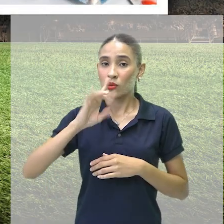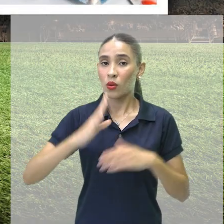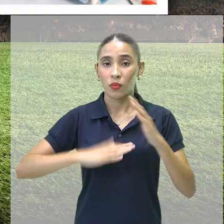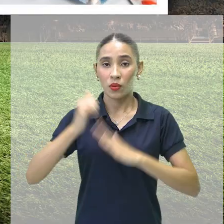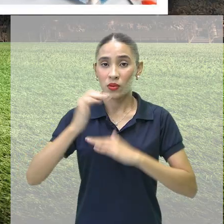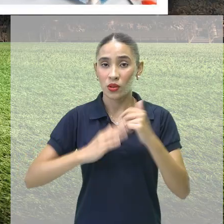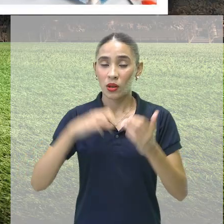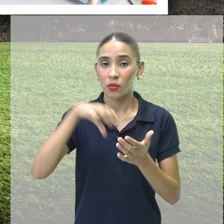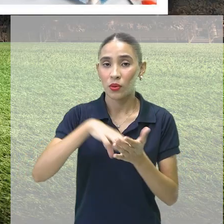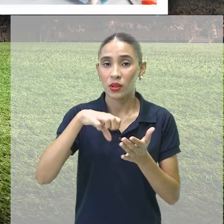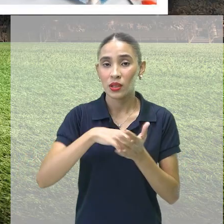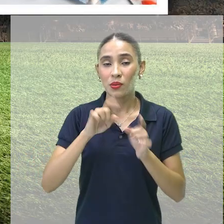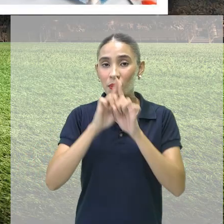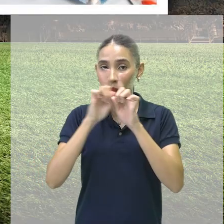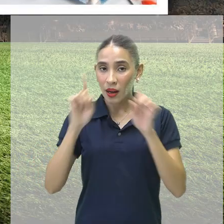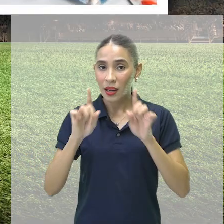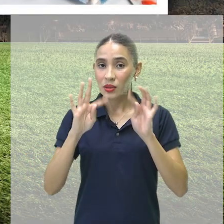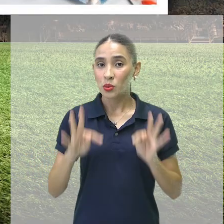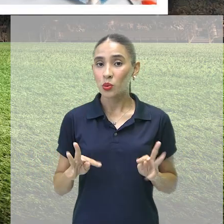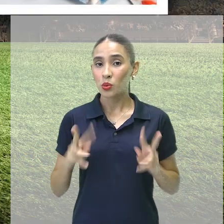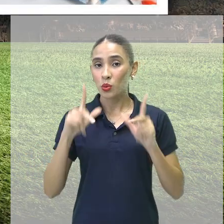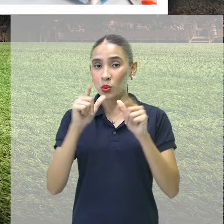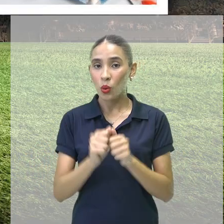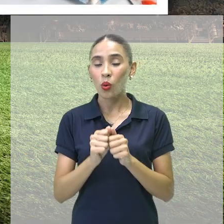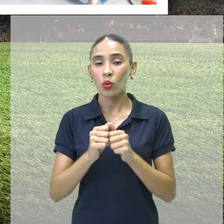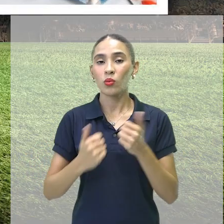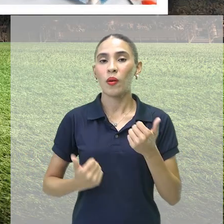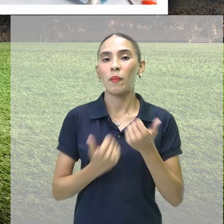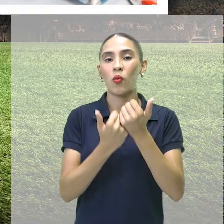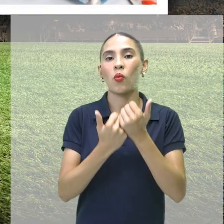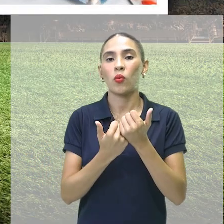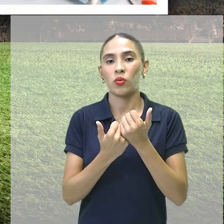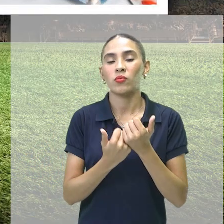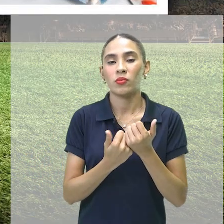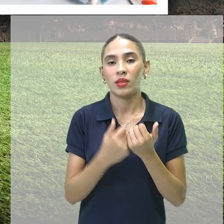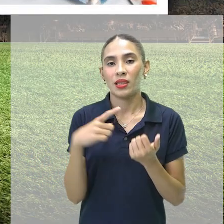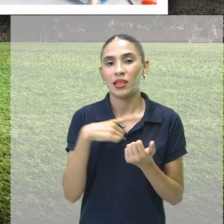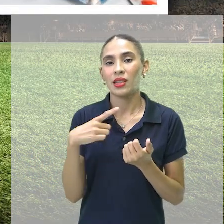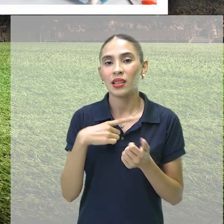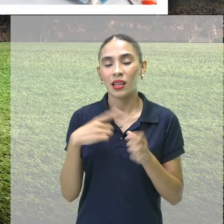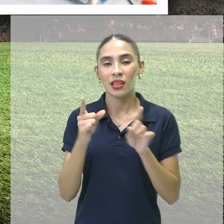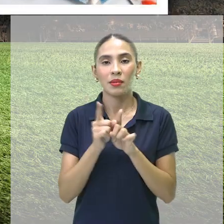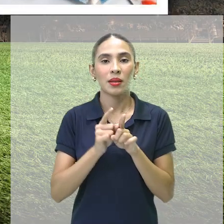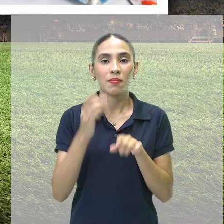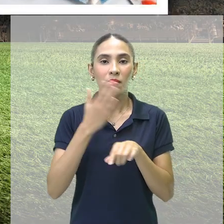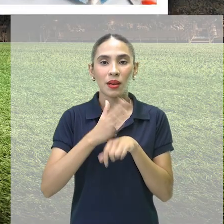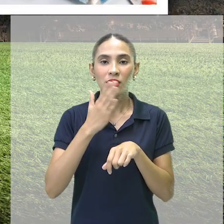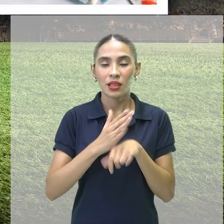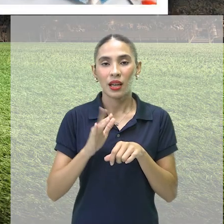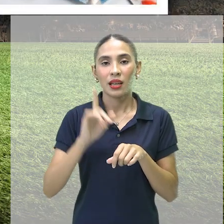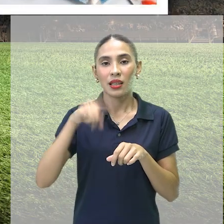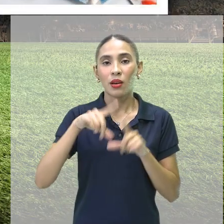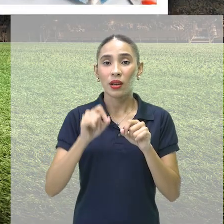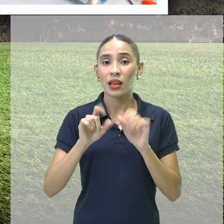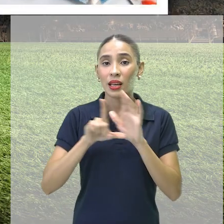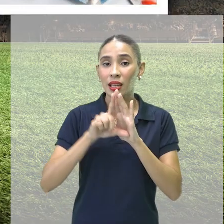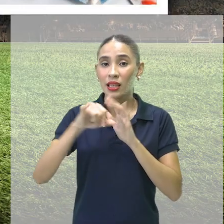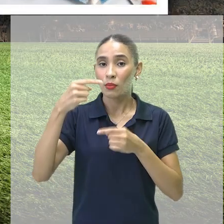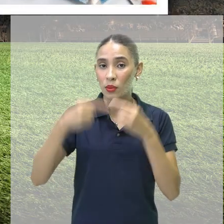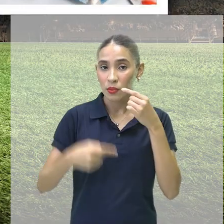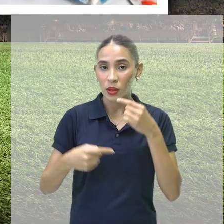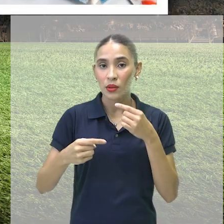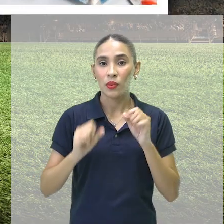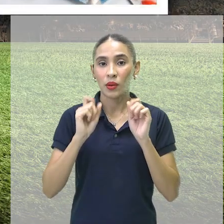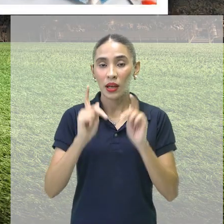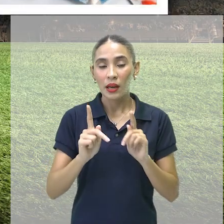punido, mas também toda essa rede de apoio que o atleta recebe para praticar esse algo que é ilegal. Né?